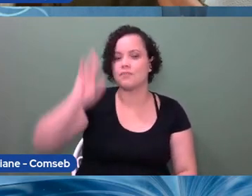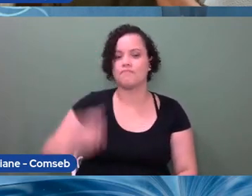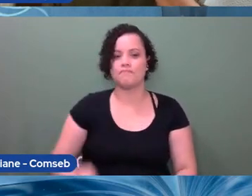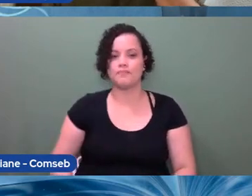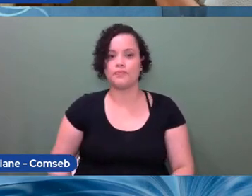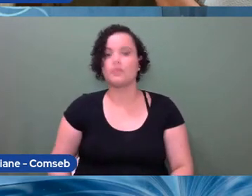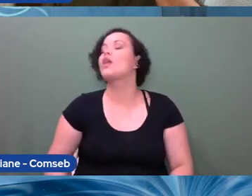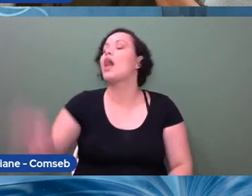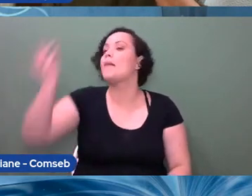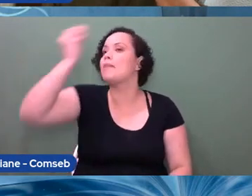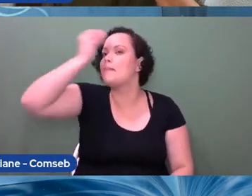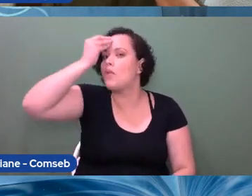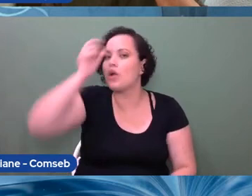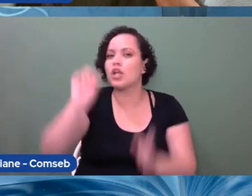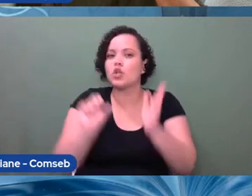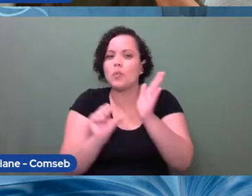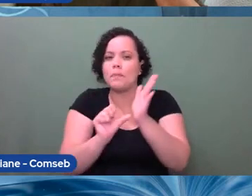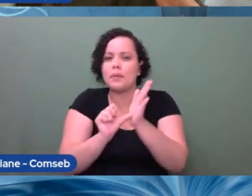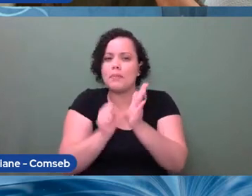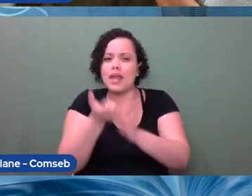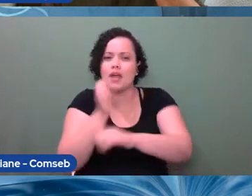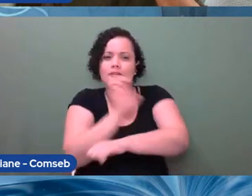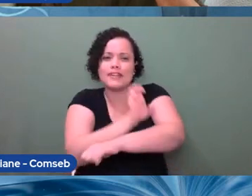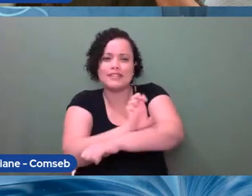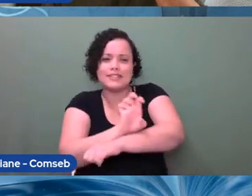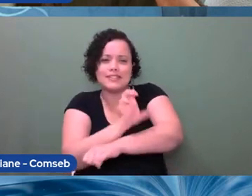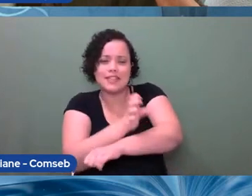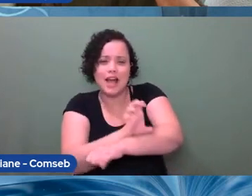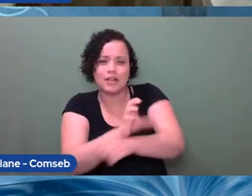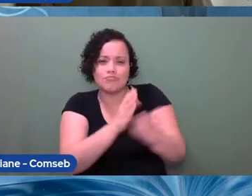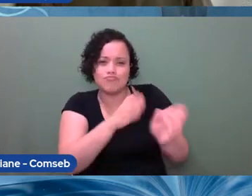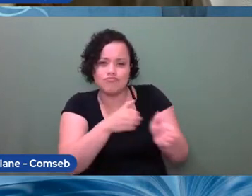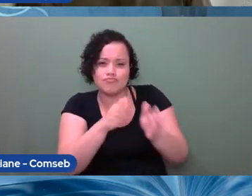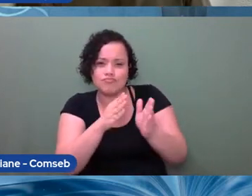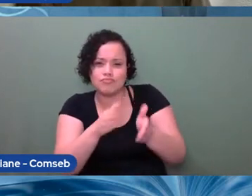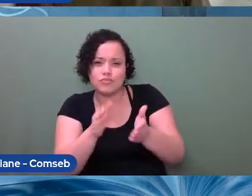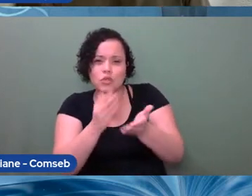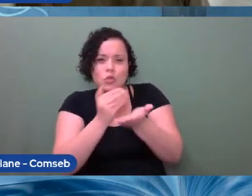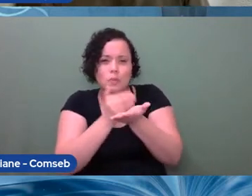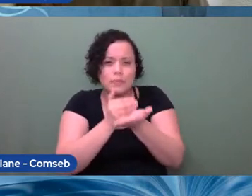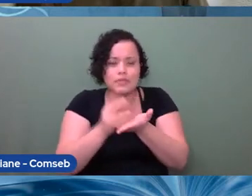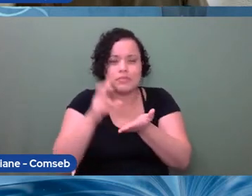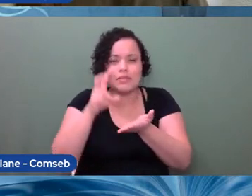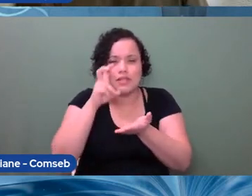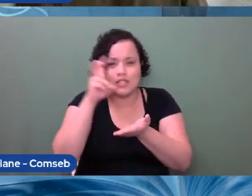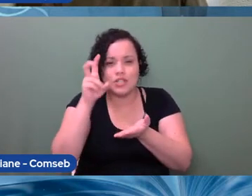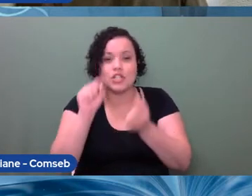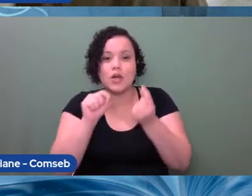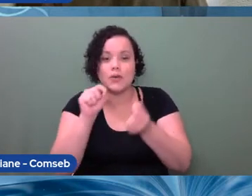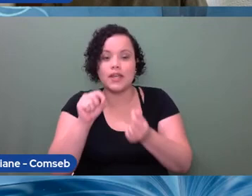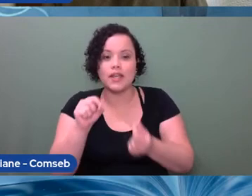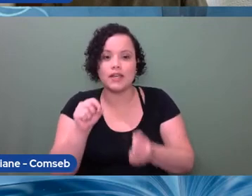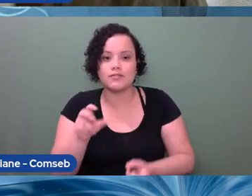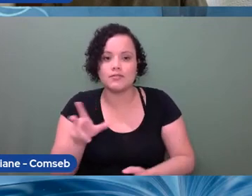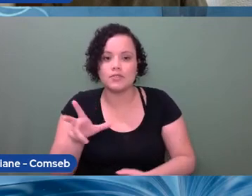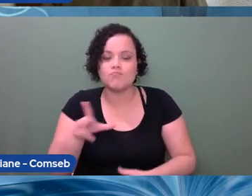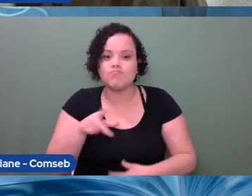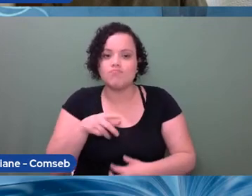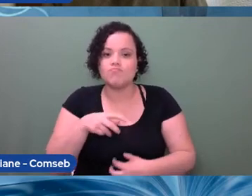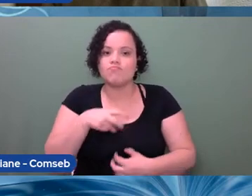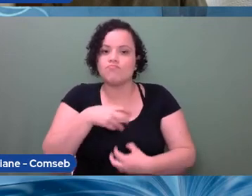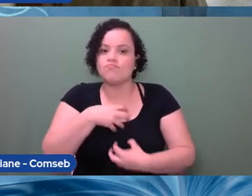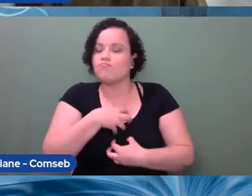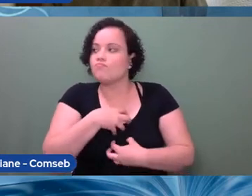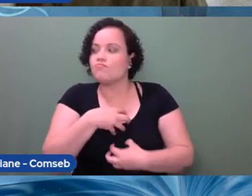de desenvolvimento desse princípio inteligente, vai construir exatamente o que nós chamamos de instinto. O